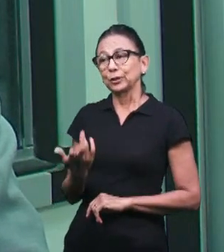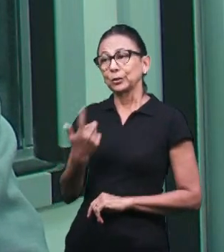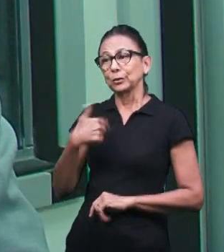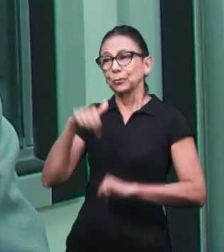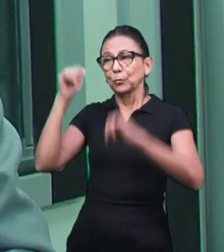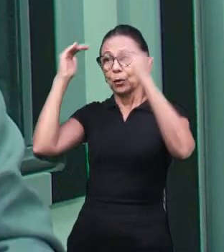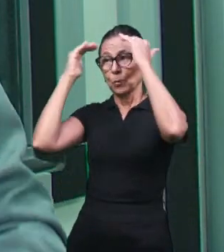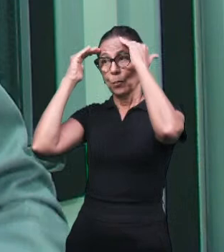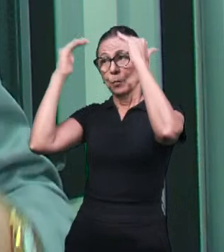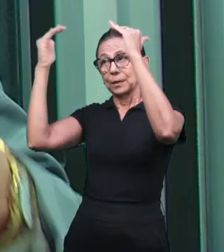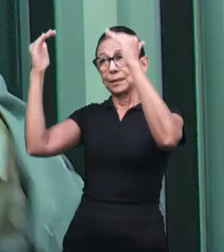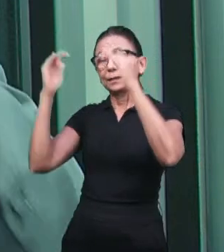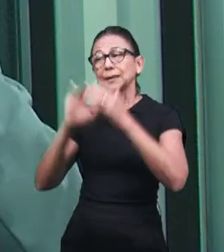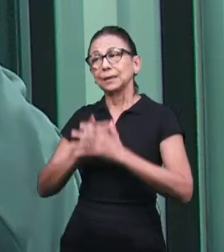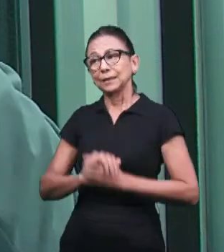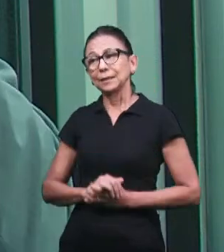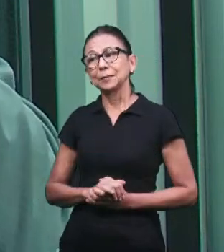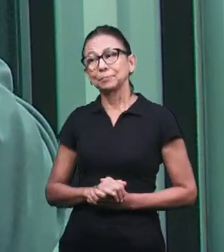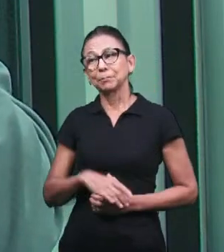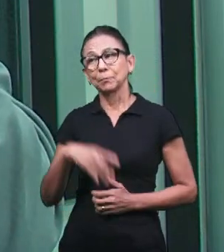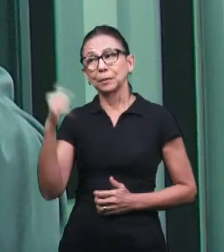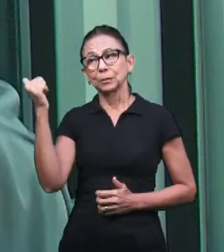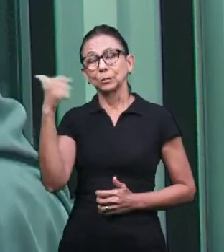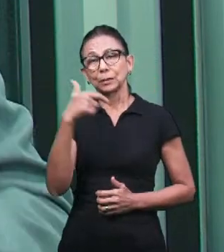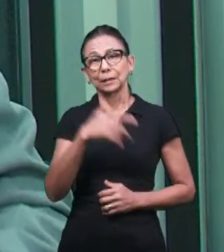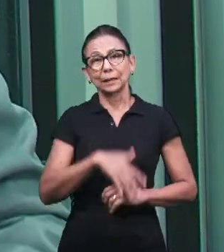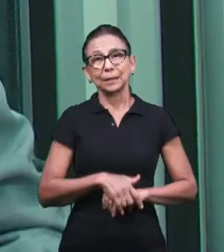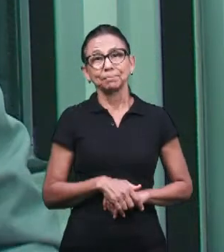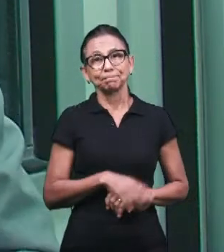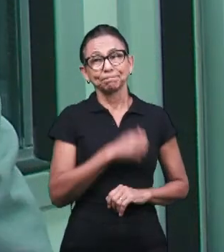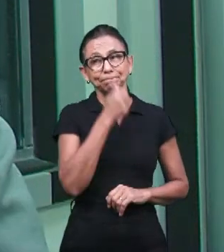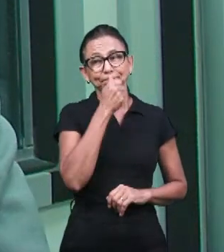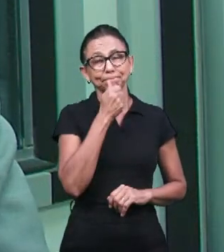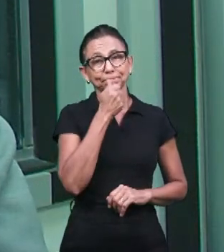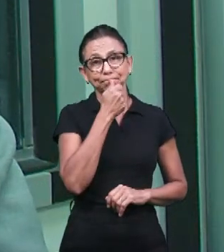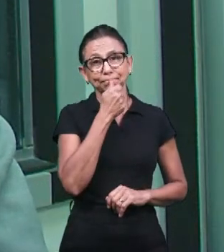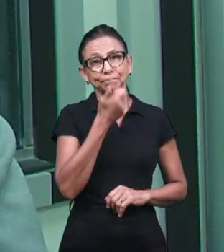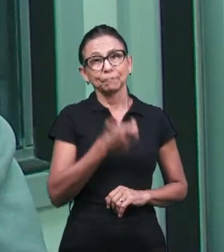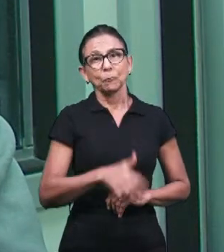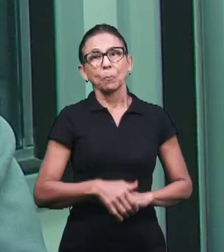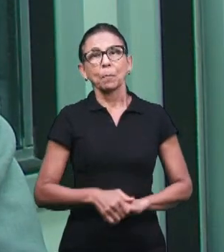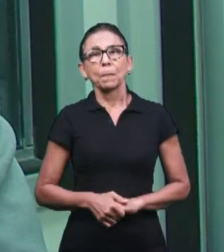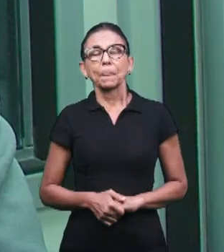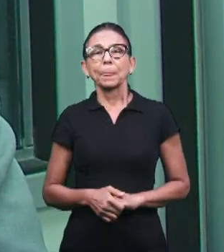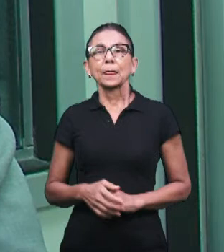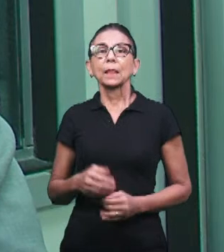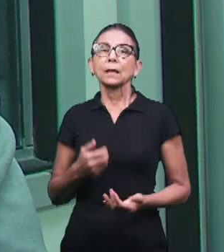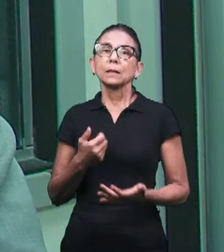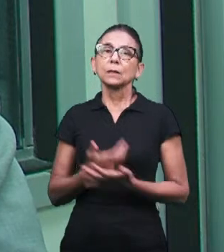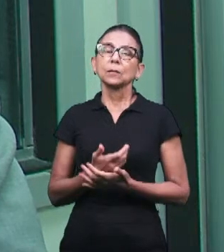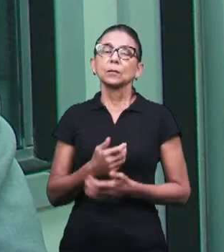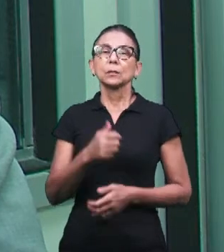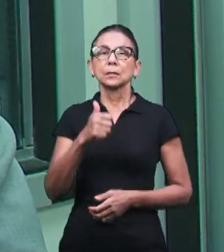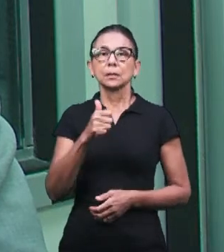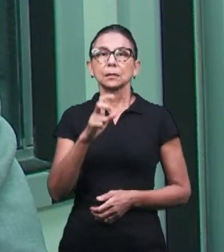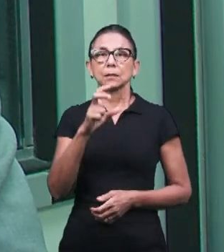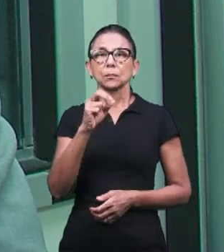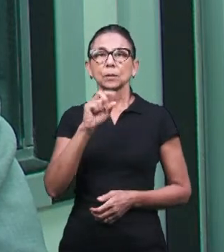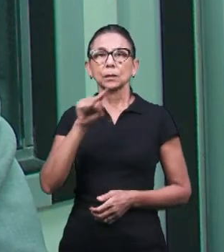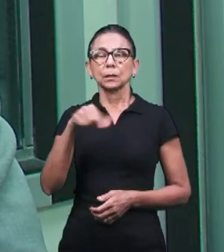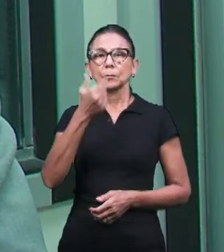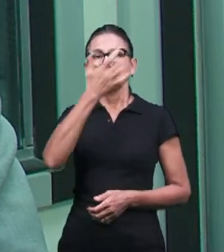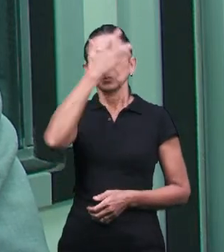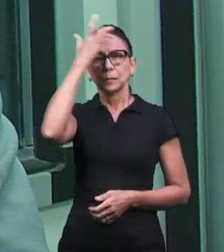do que sacrificar. E ao final nós tivemos uma tarde e noite com 150 mil pessoas em Vitória, na ilha